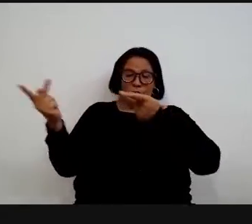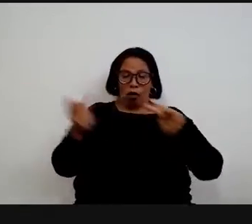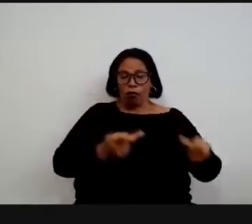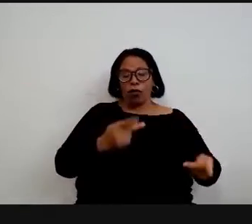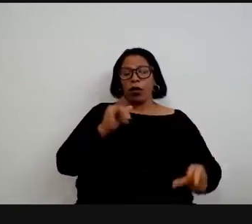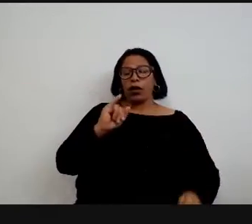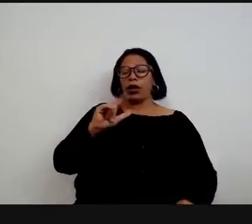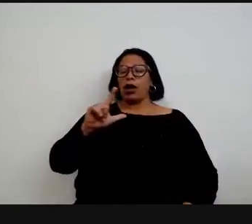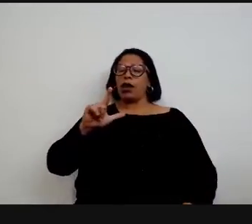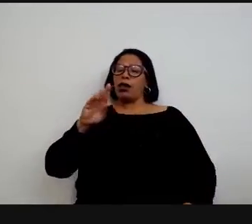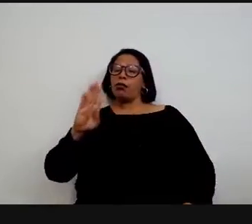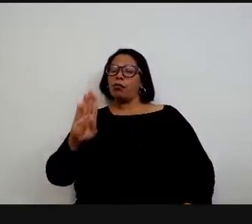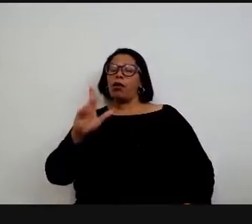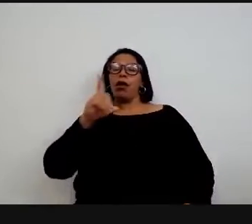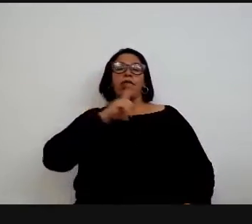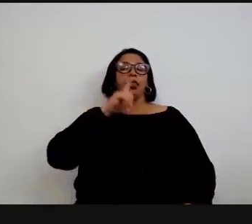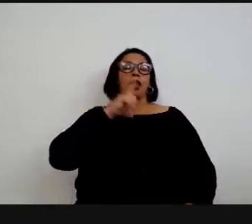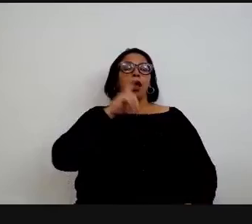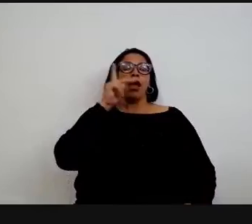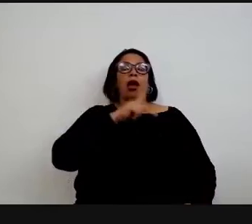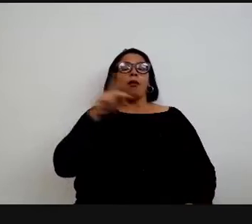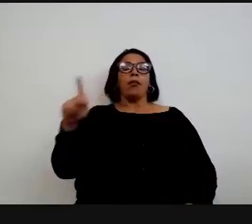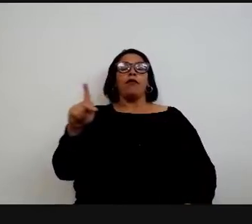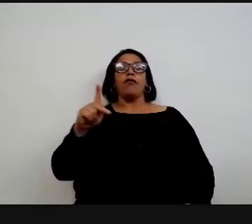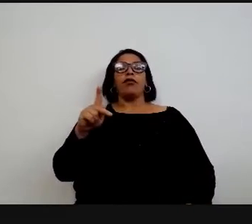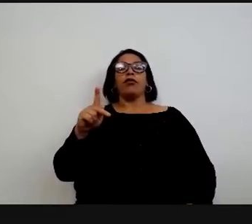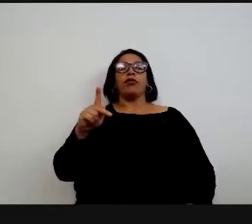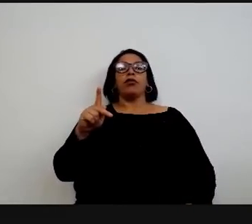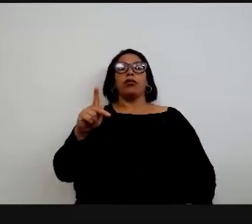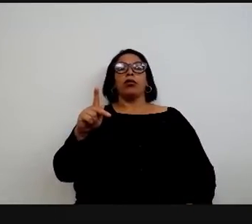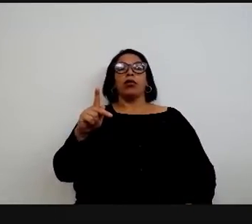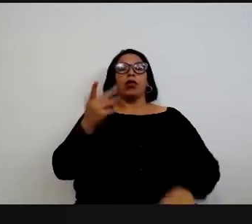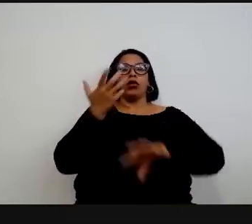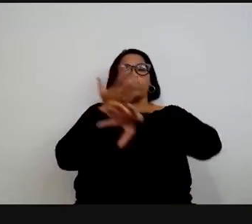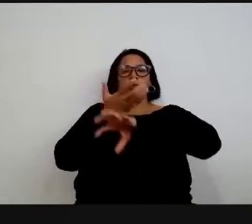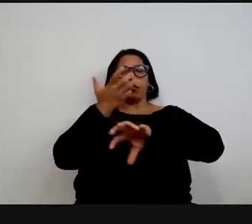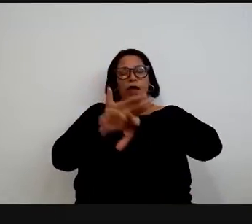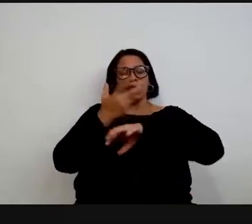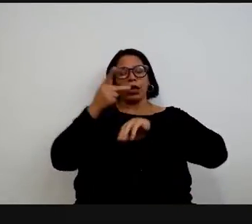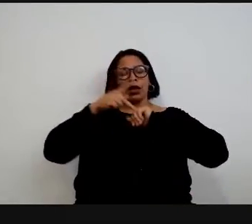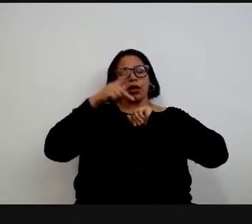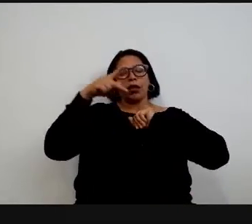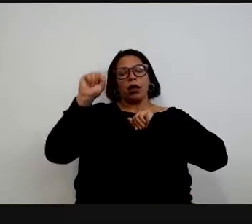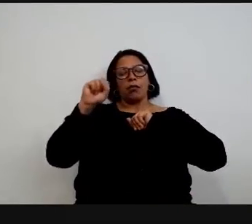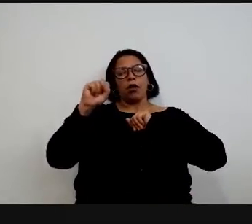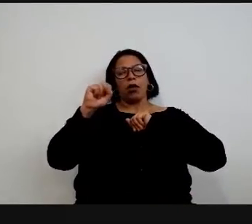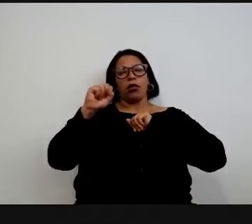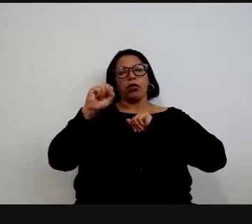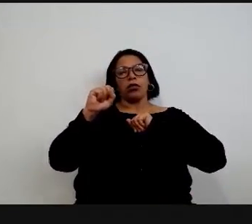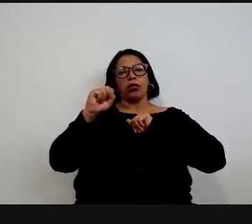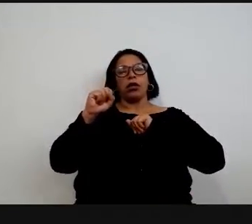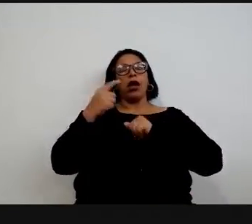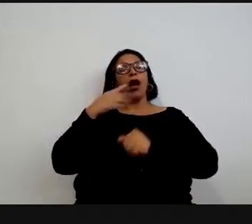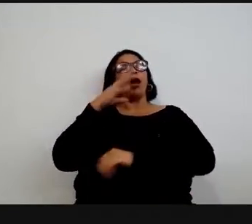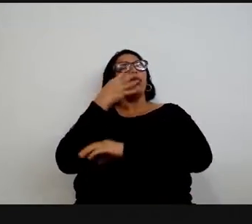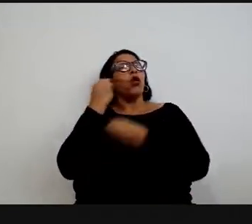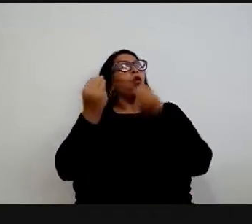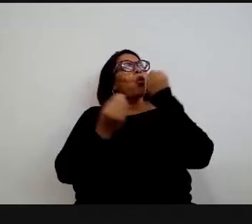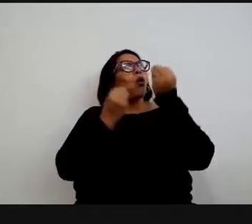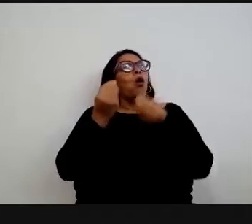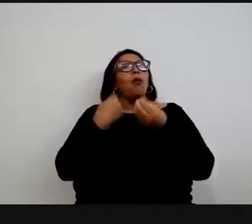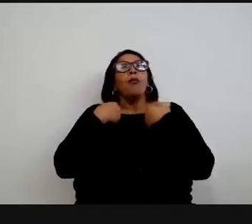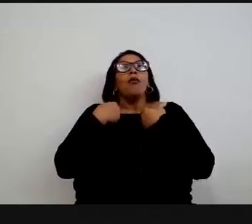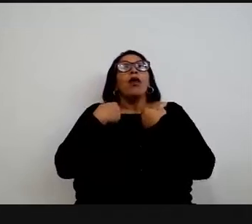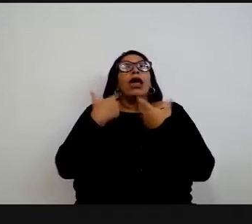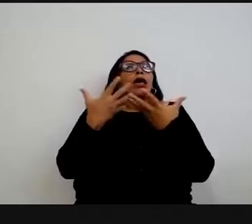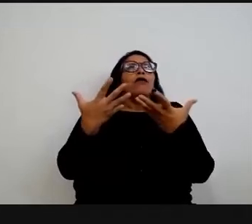pelo ILB para ser professora aí de uma disciplina da pós-graduação, Leonardo, e eu fiquei assim, meu Deus, como é